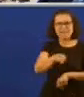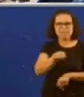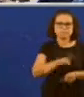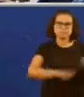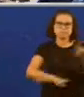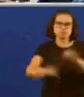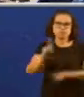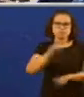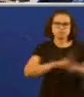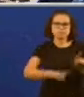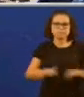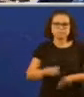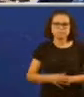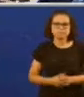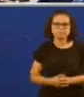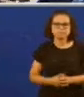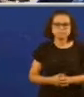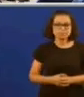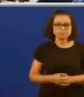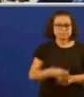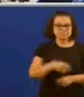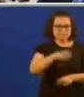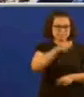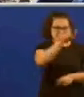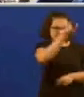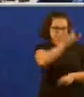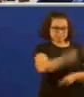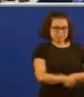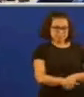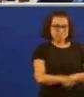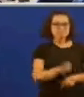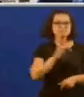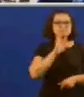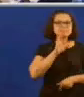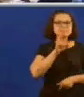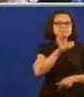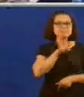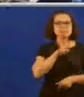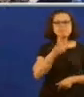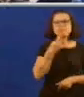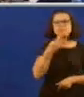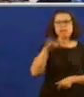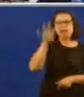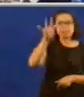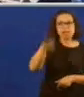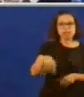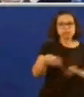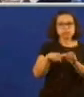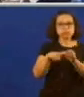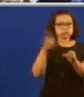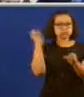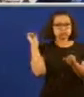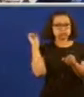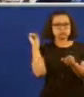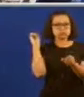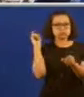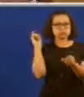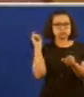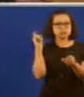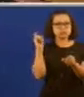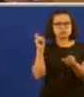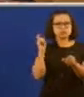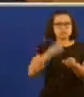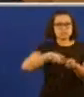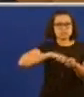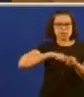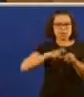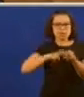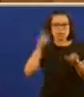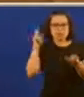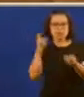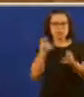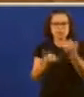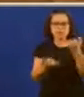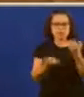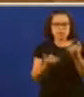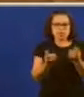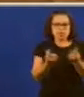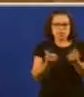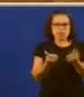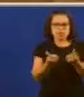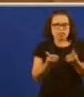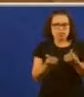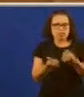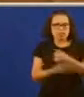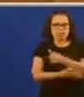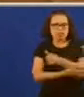Vostede anda dicindo non que se Cataluña toma o camiño da independencia vamos a arruinarnos, non? Básicamente é